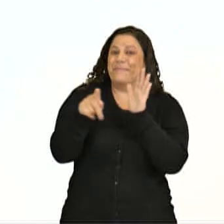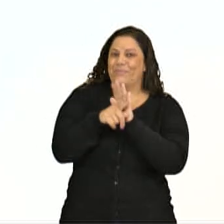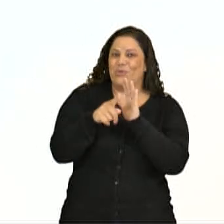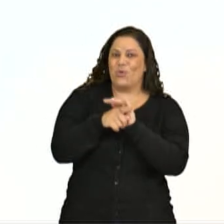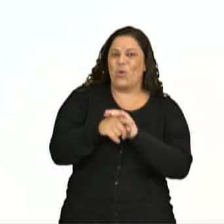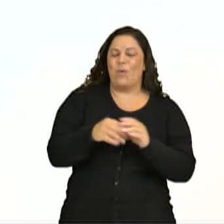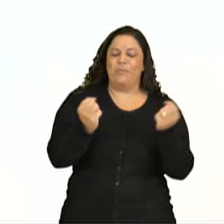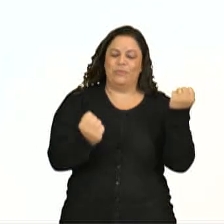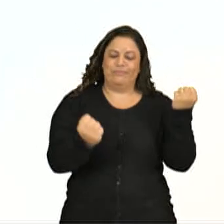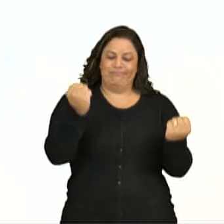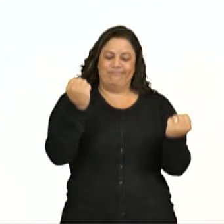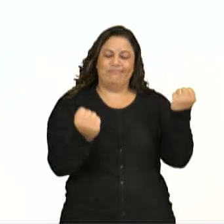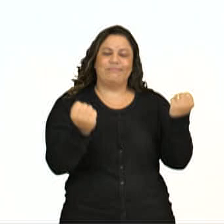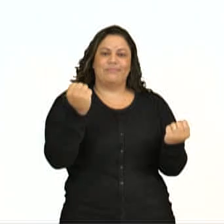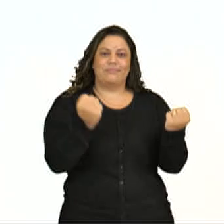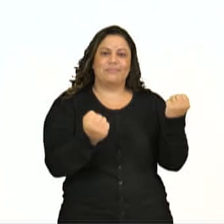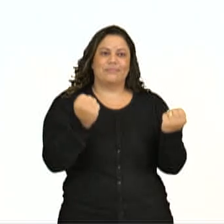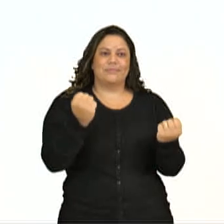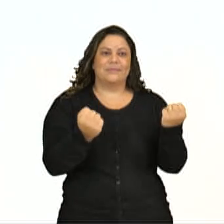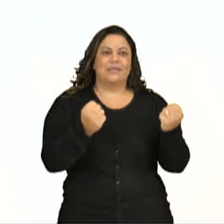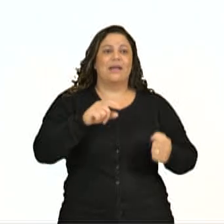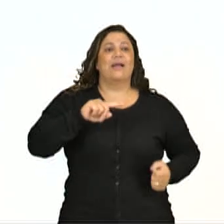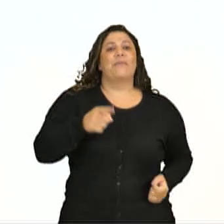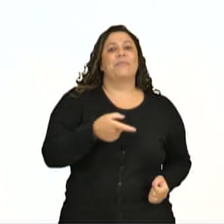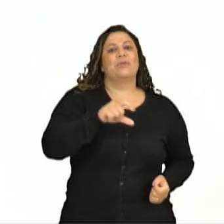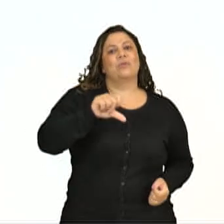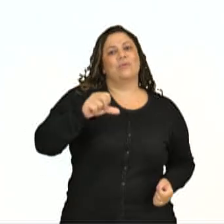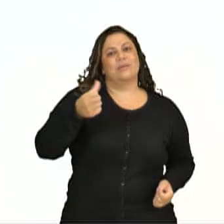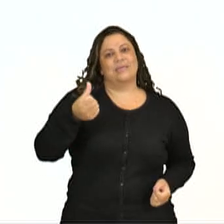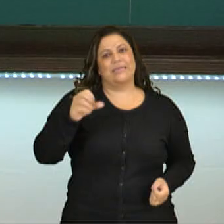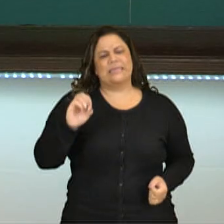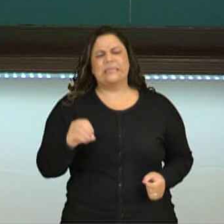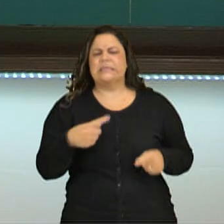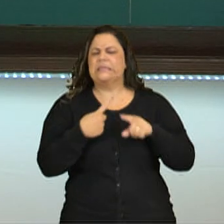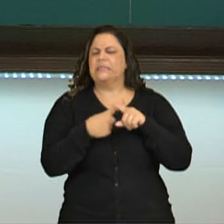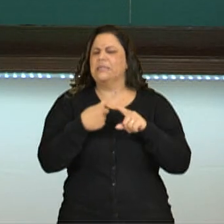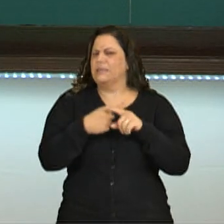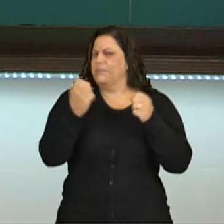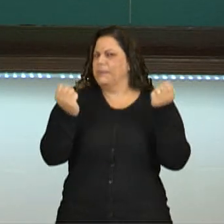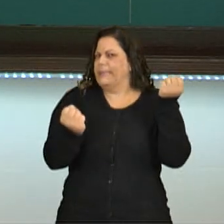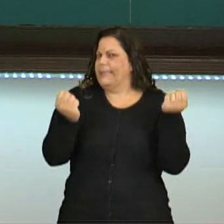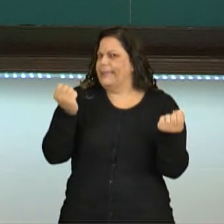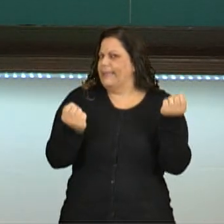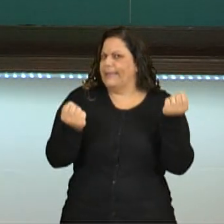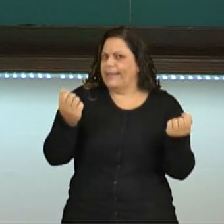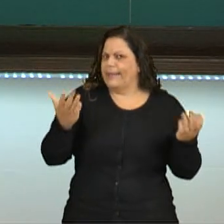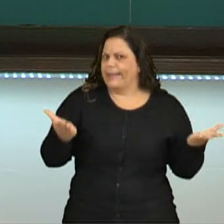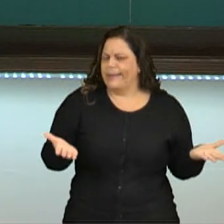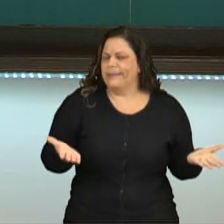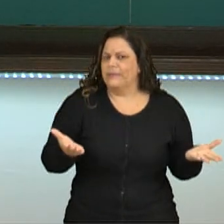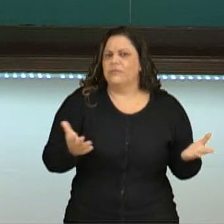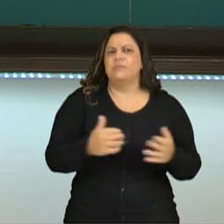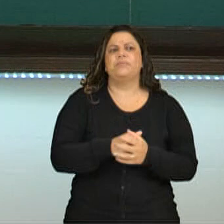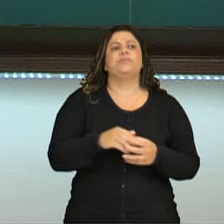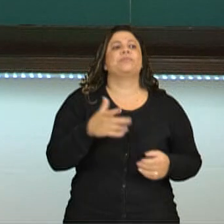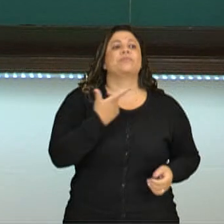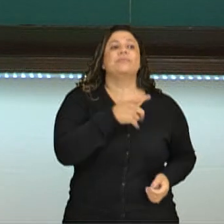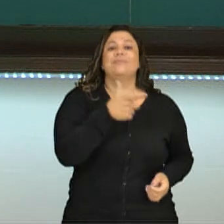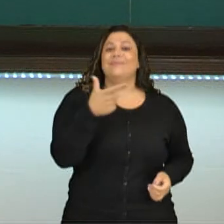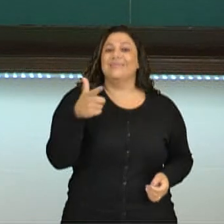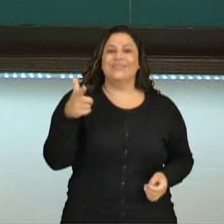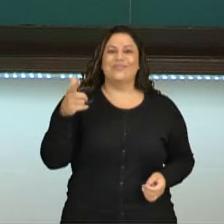de 60. E por que carros? Porque nessa época, na década de 60, não existiam